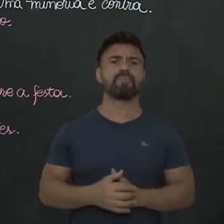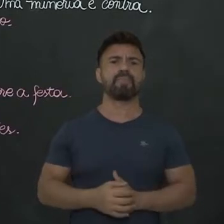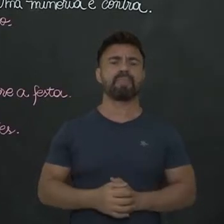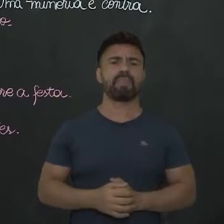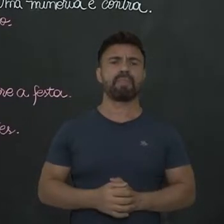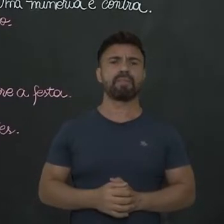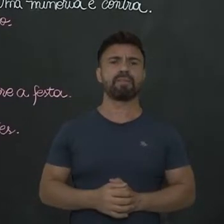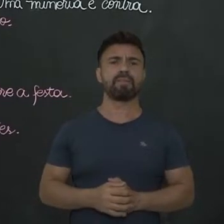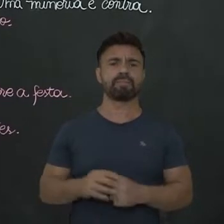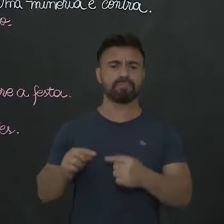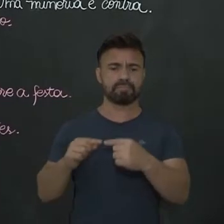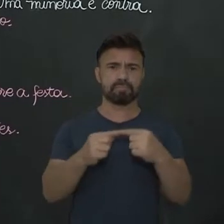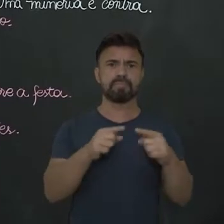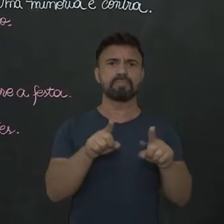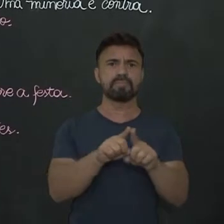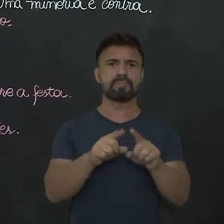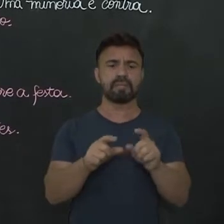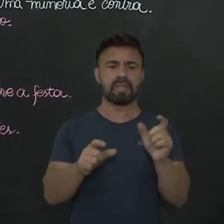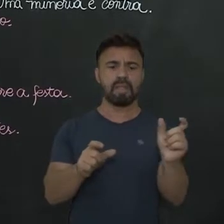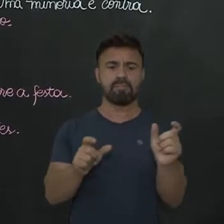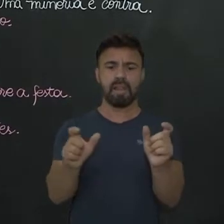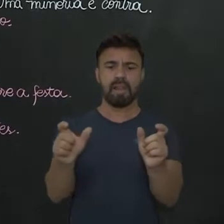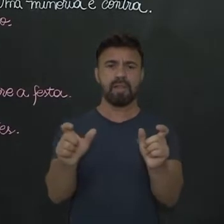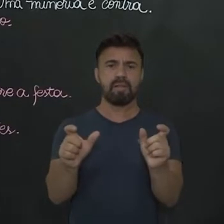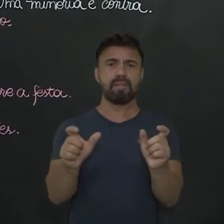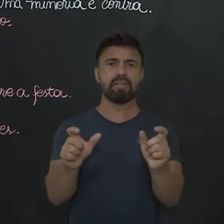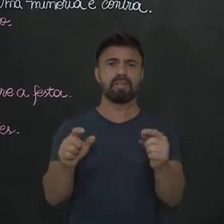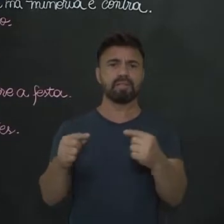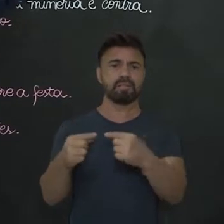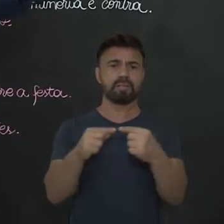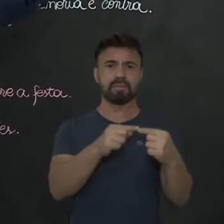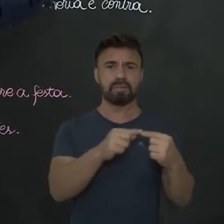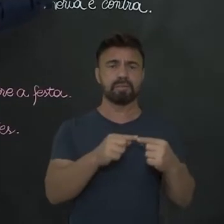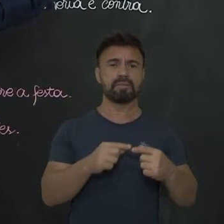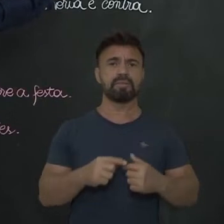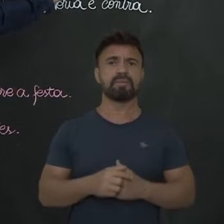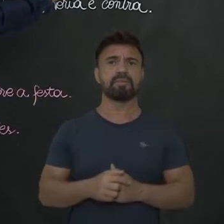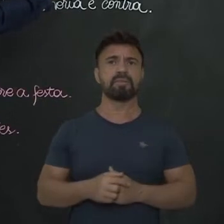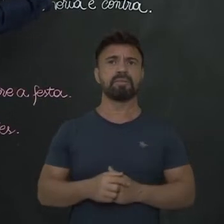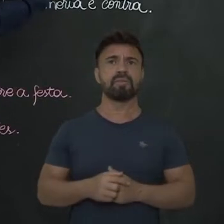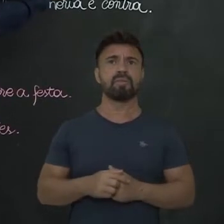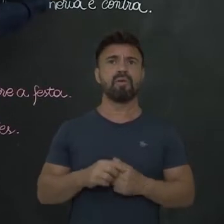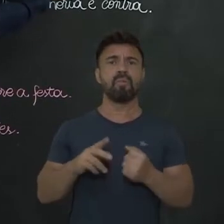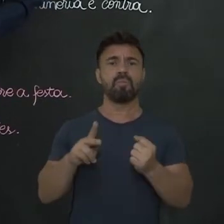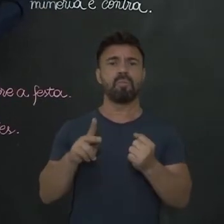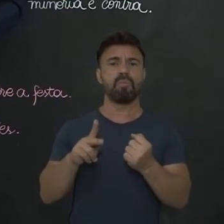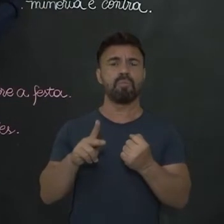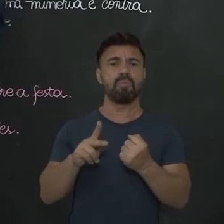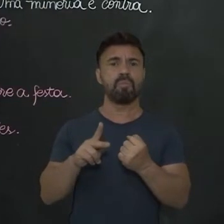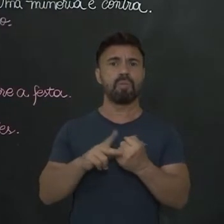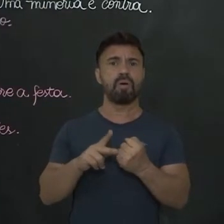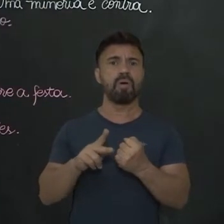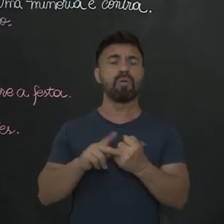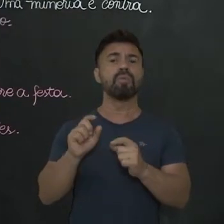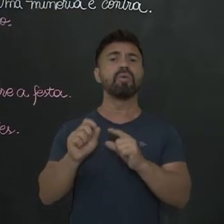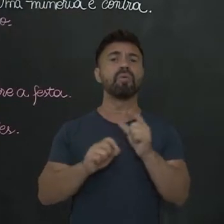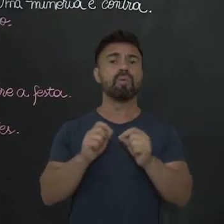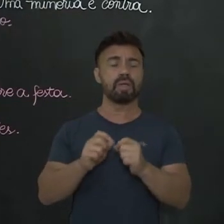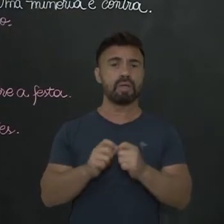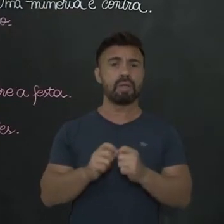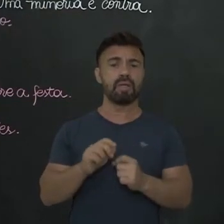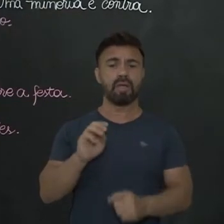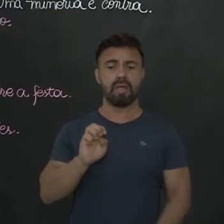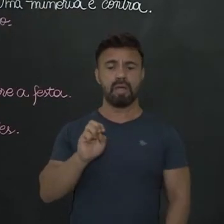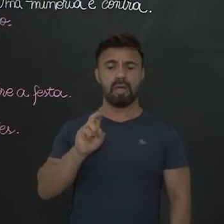eles concordam com as palavras dos antecedentes relacionadas a esse pronome. Nesse caso, a relação do pronome que aqui, por exemplo, foi com